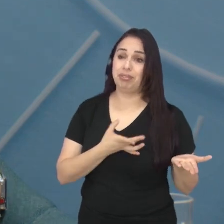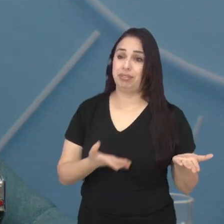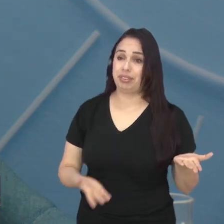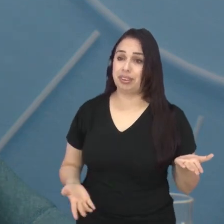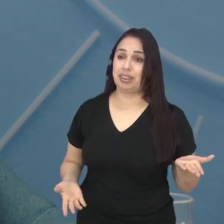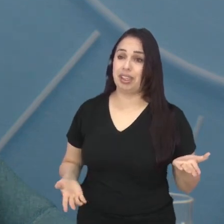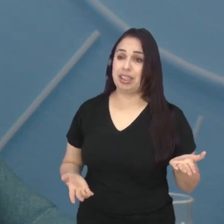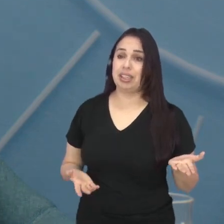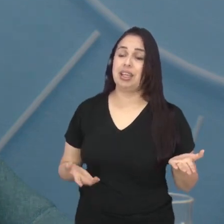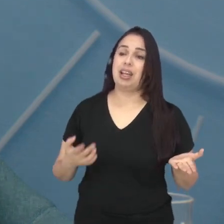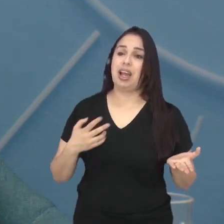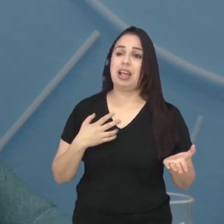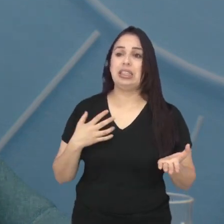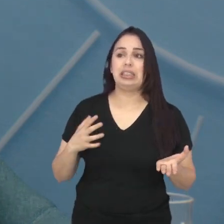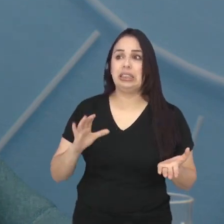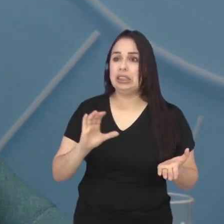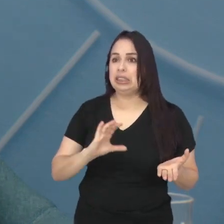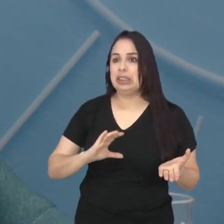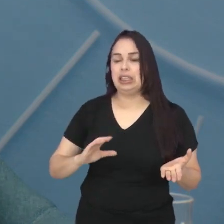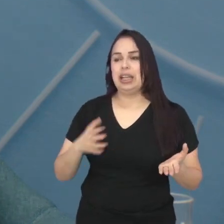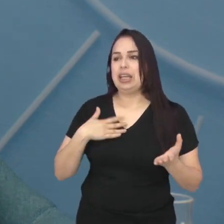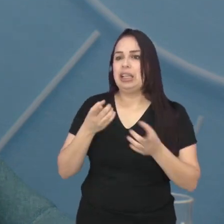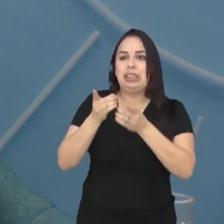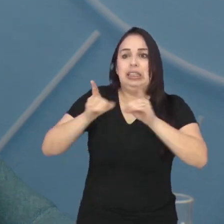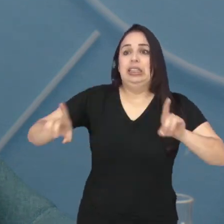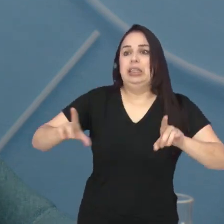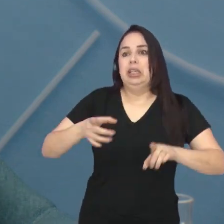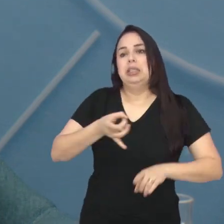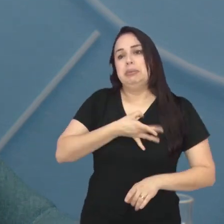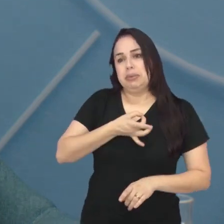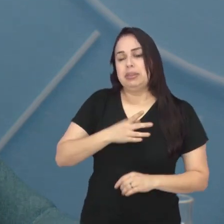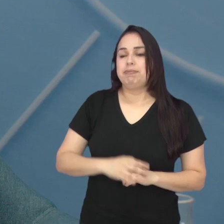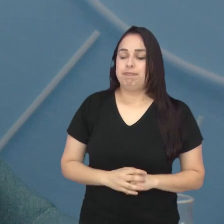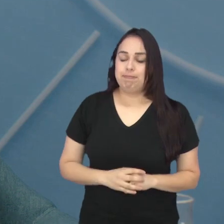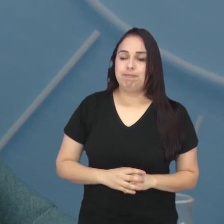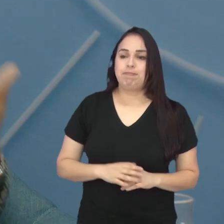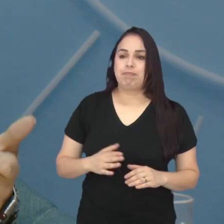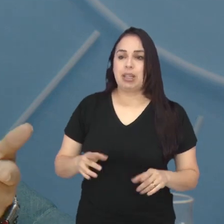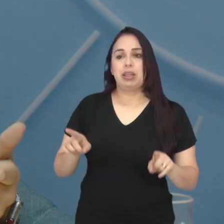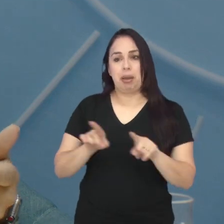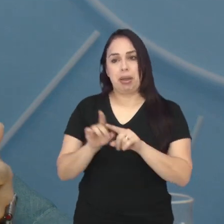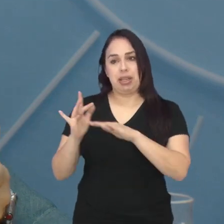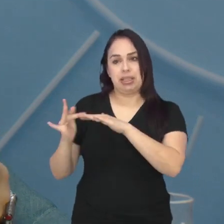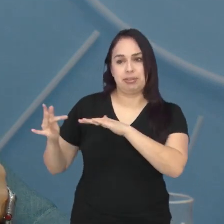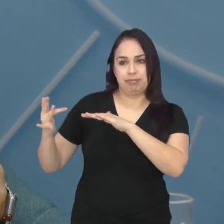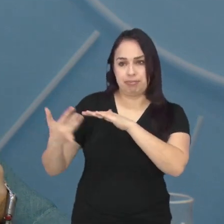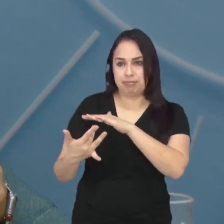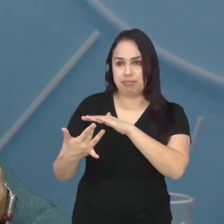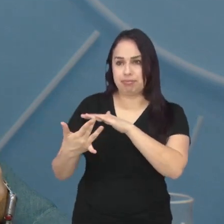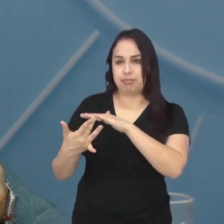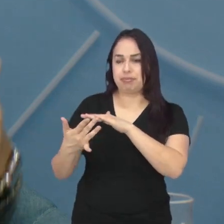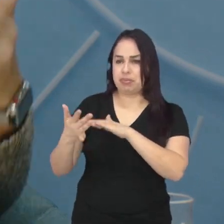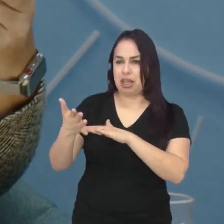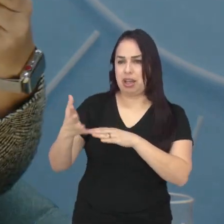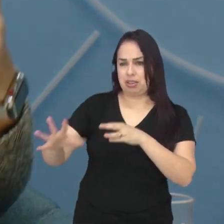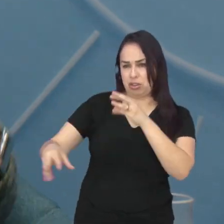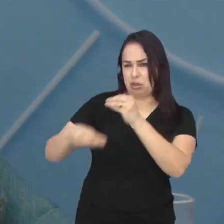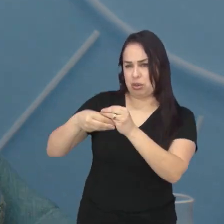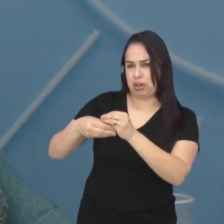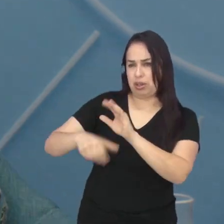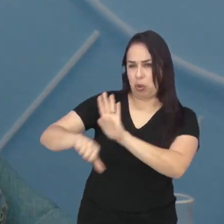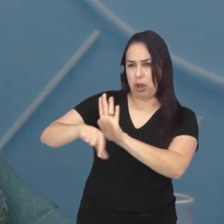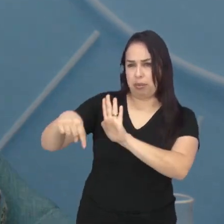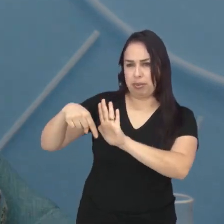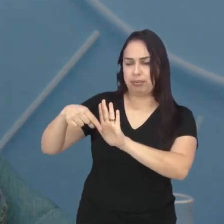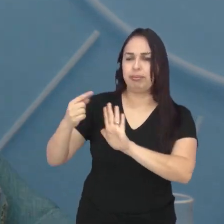dessa forma, também impede da mulher de sair disso, né? E outra coisa também das redes sociais, que entra mais ou menos